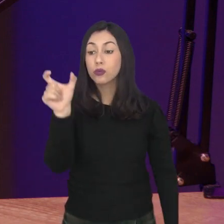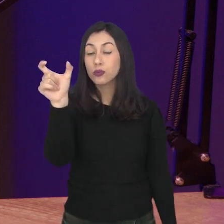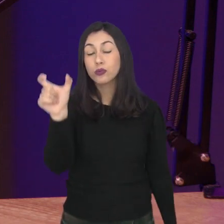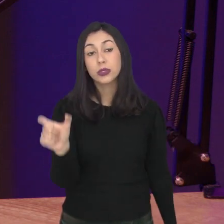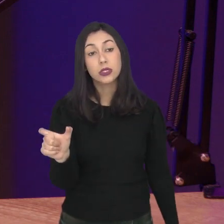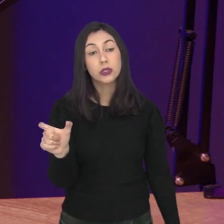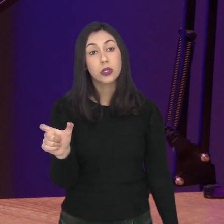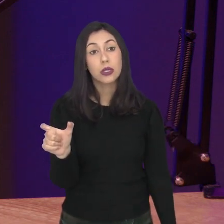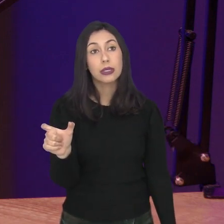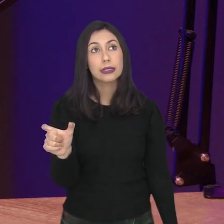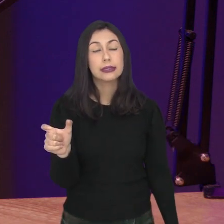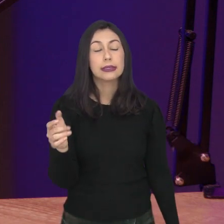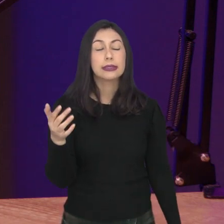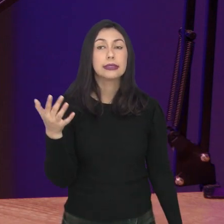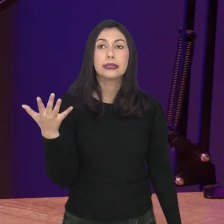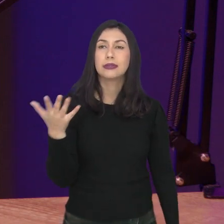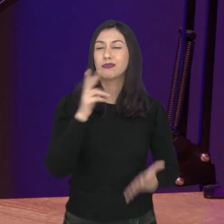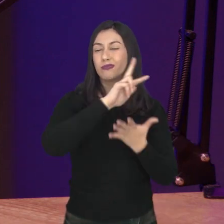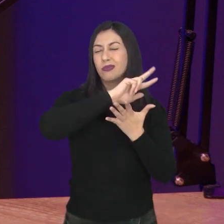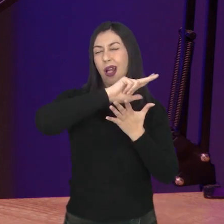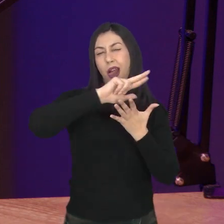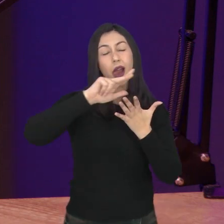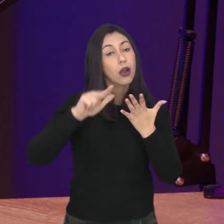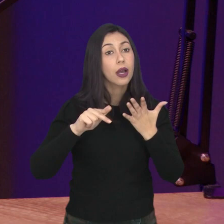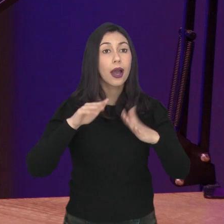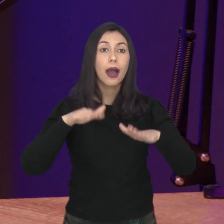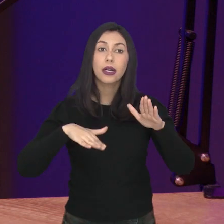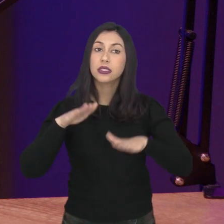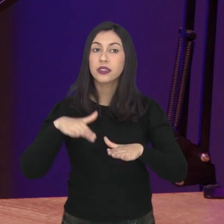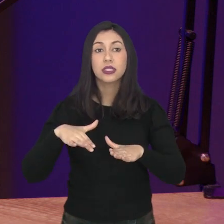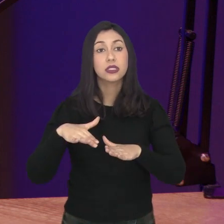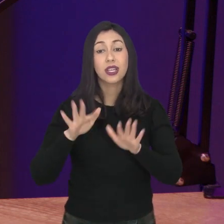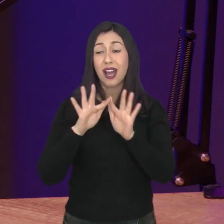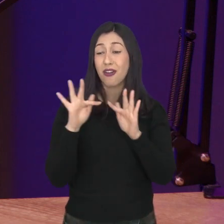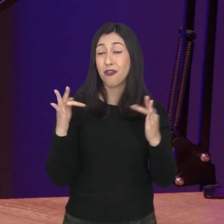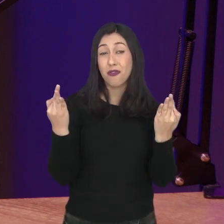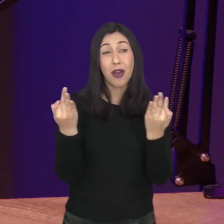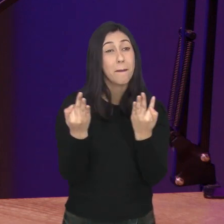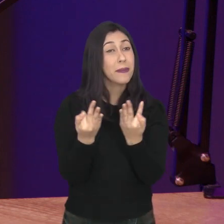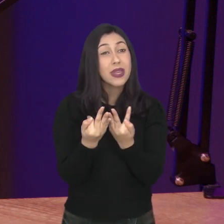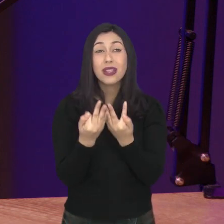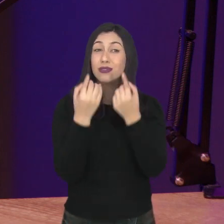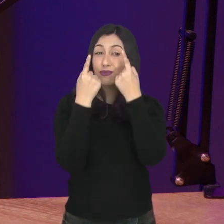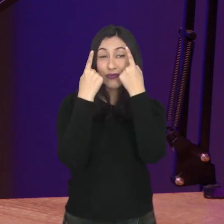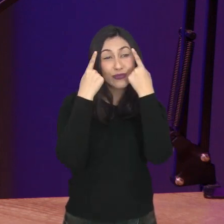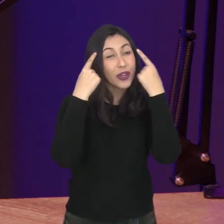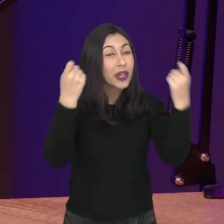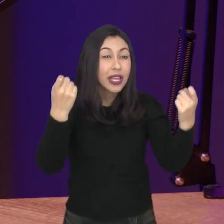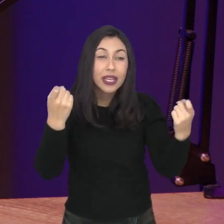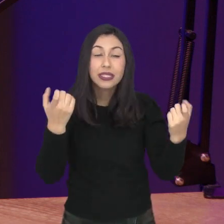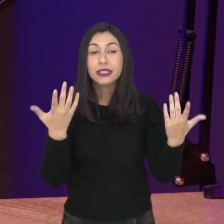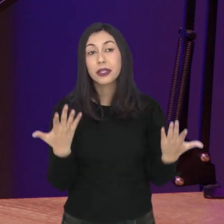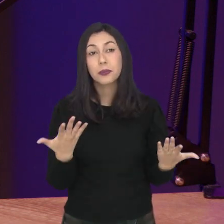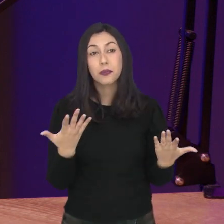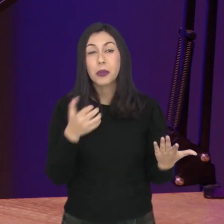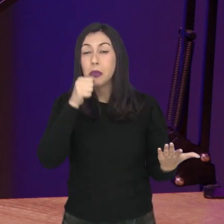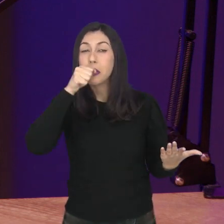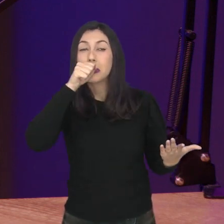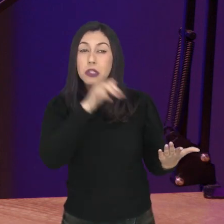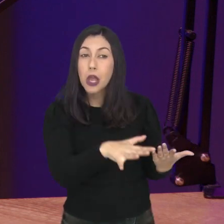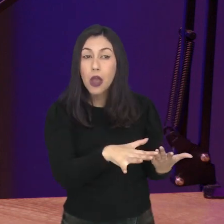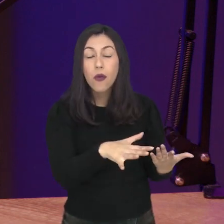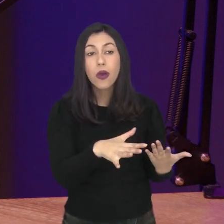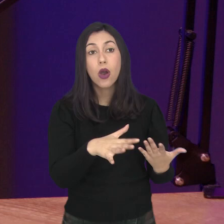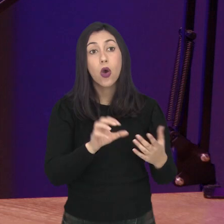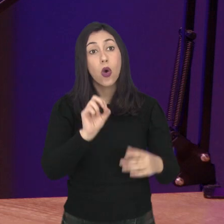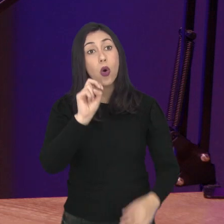uma pessoa que, por N motivos, pode ser que ele viva num ambiente familiar também agressivo, pode ser então que ele não